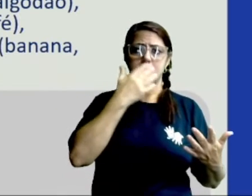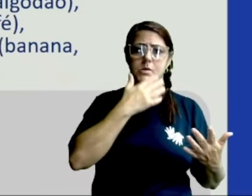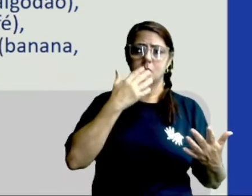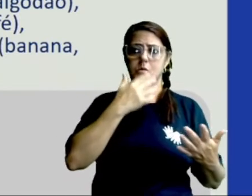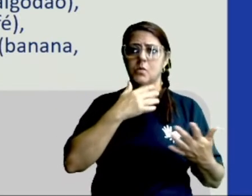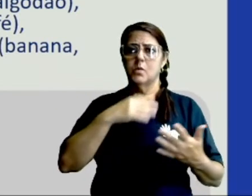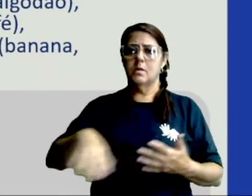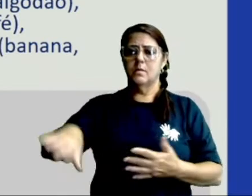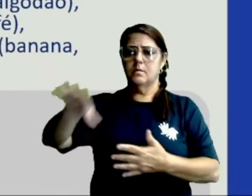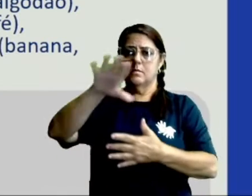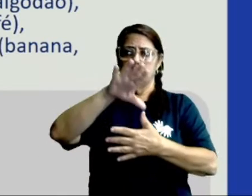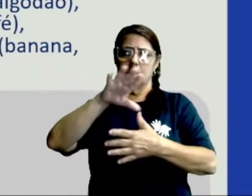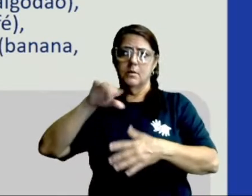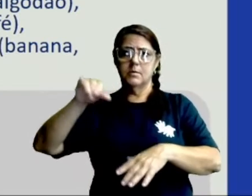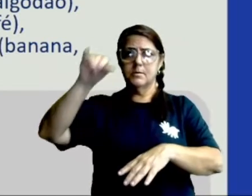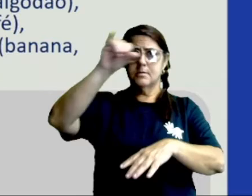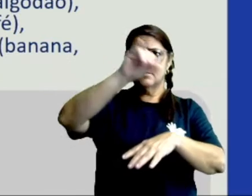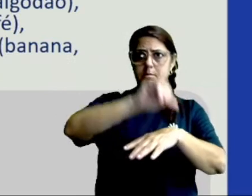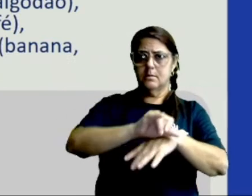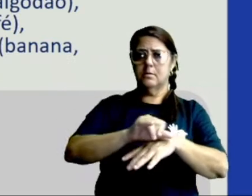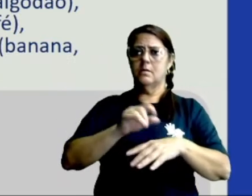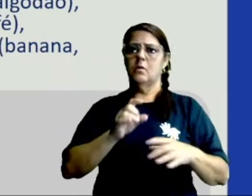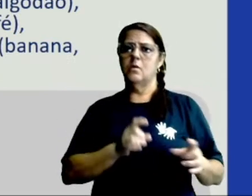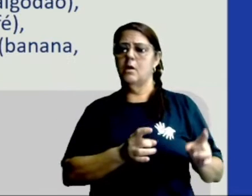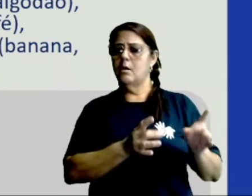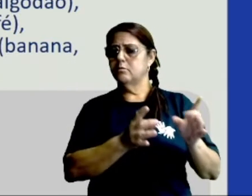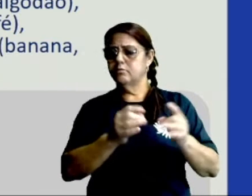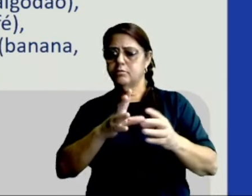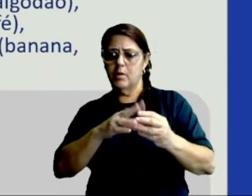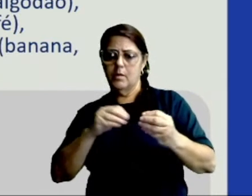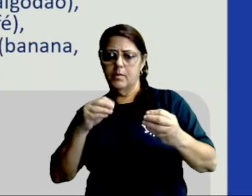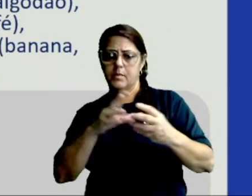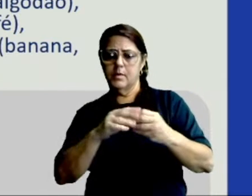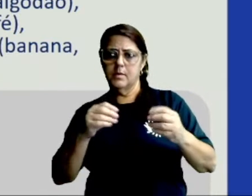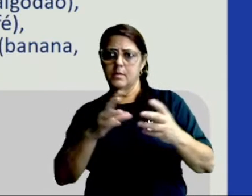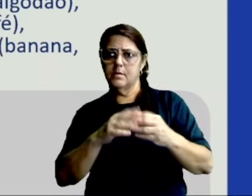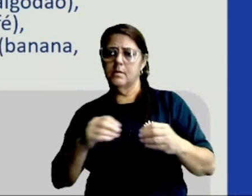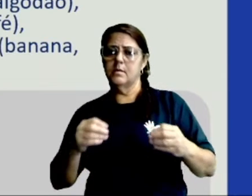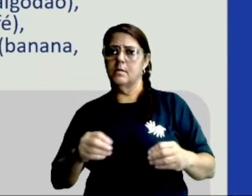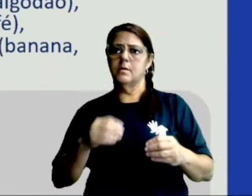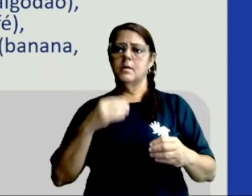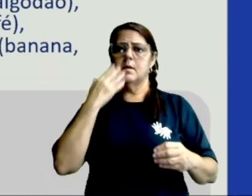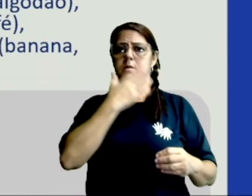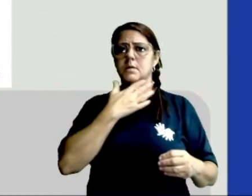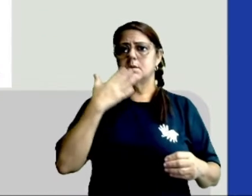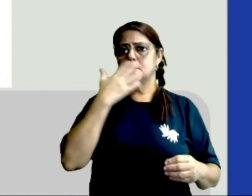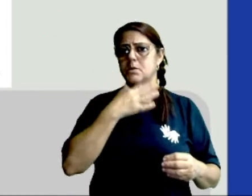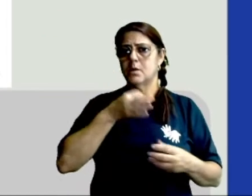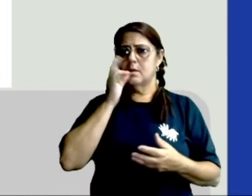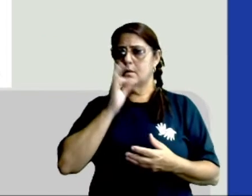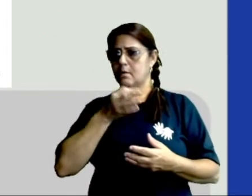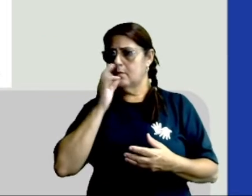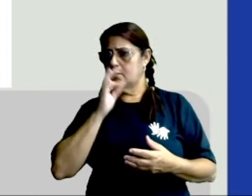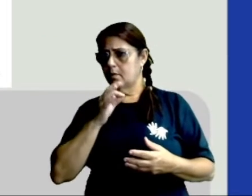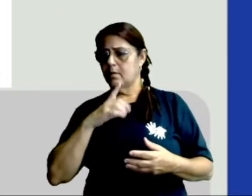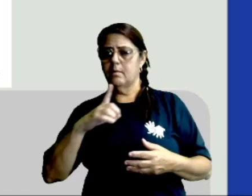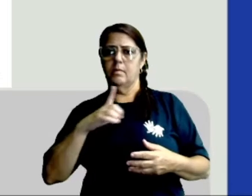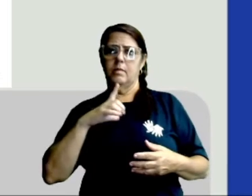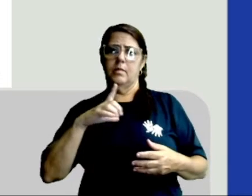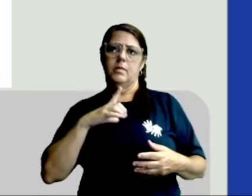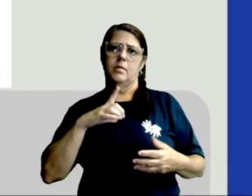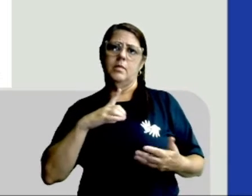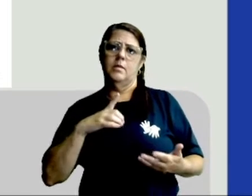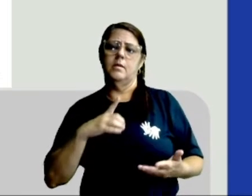os países da América Central Istma, que produzem banana, algodão, café e açúcar. Então nós